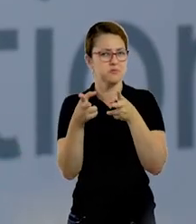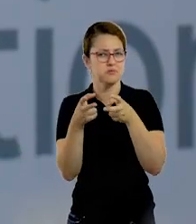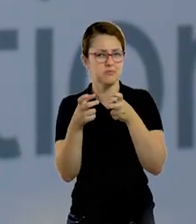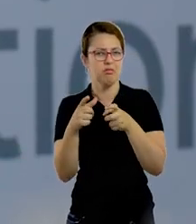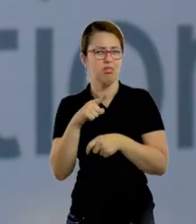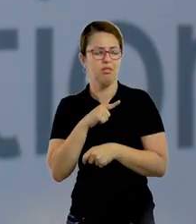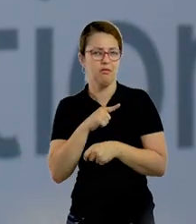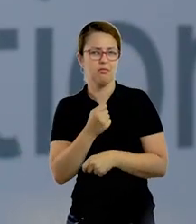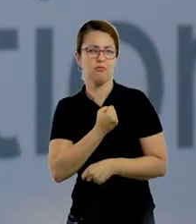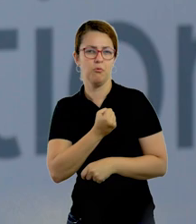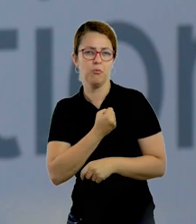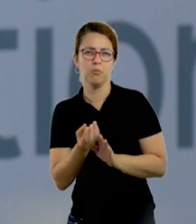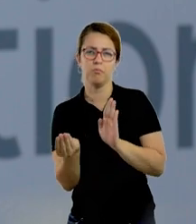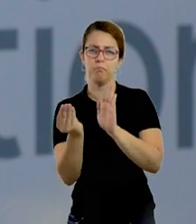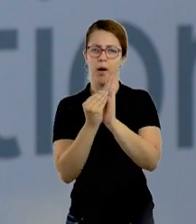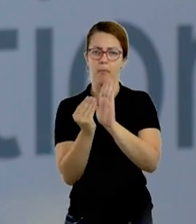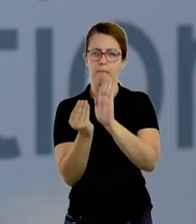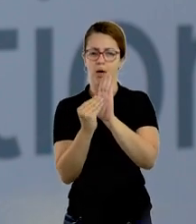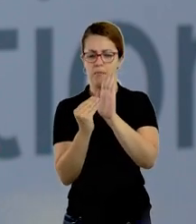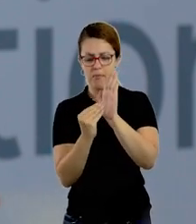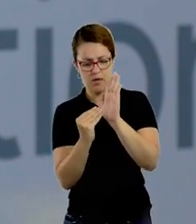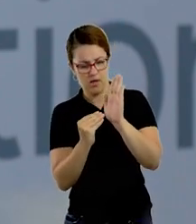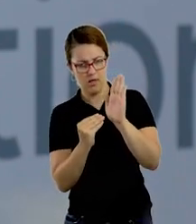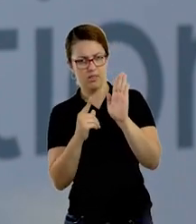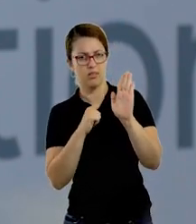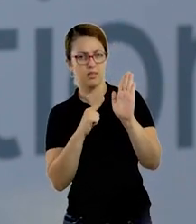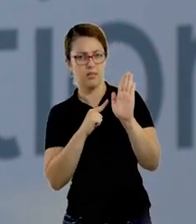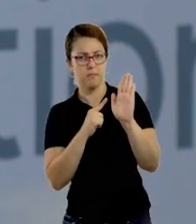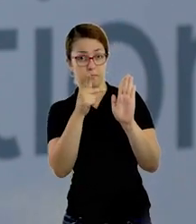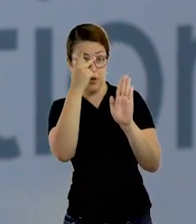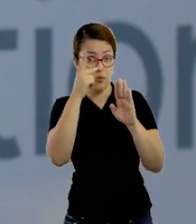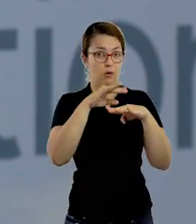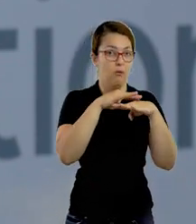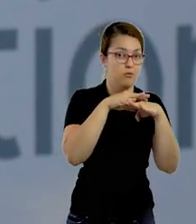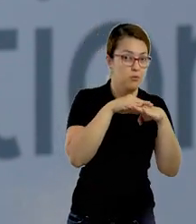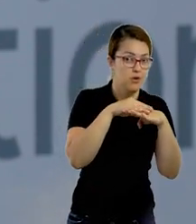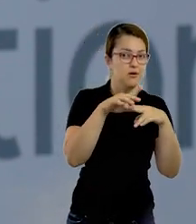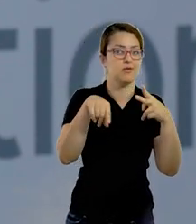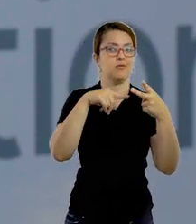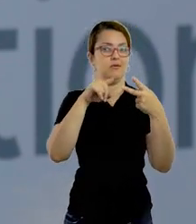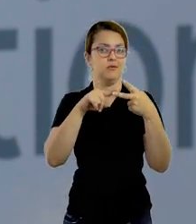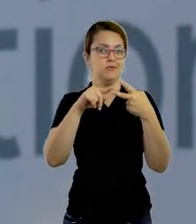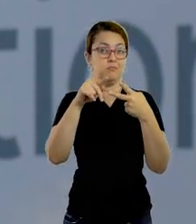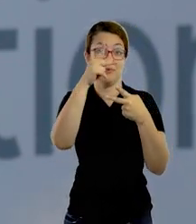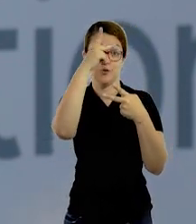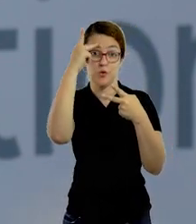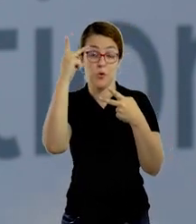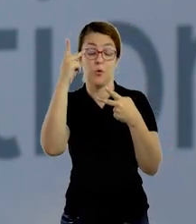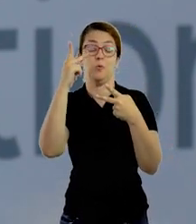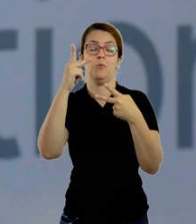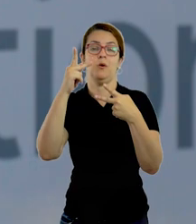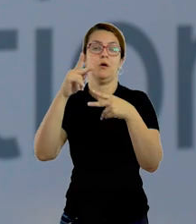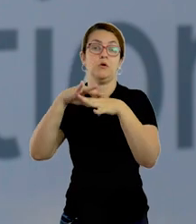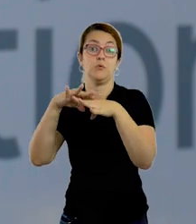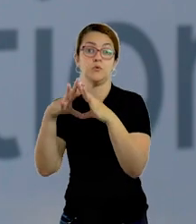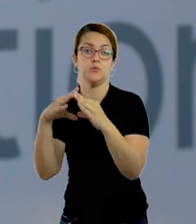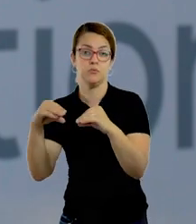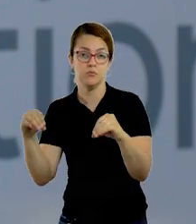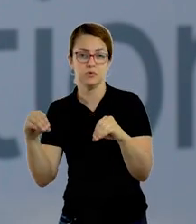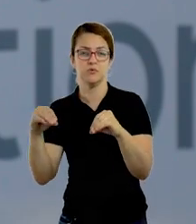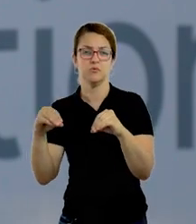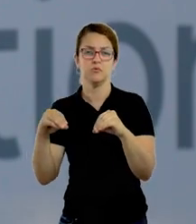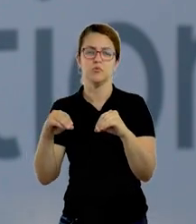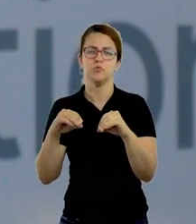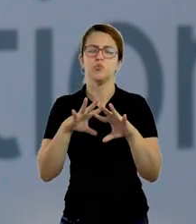tem vários números. Nesses números tem pessoas que estão doentes, pessoas que estão curadas.